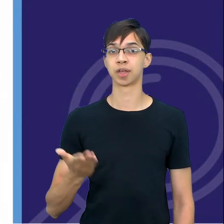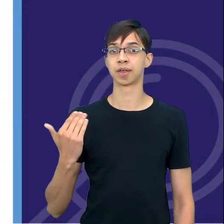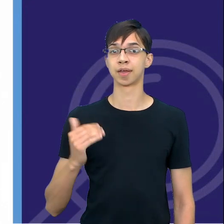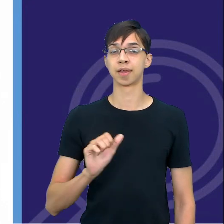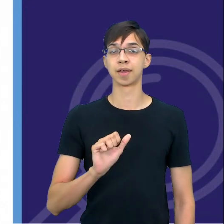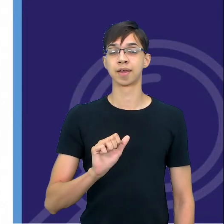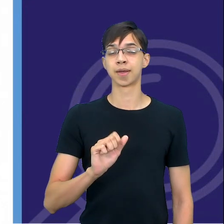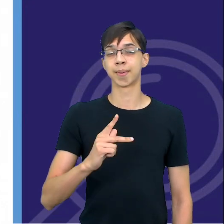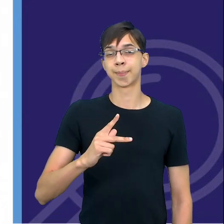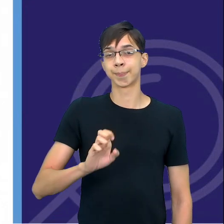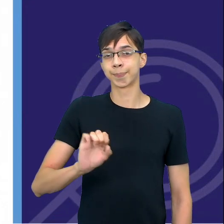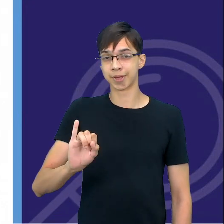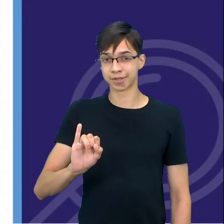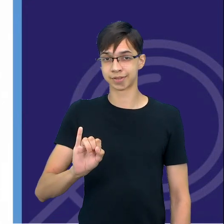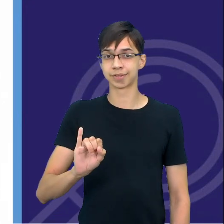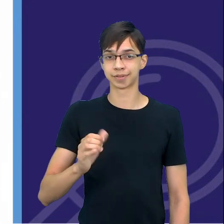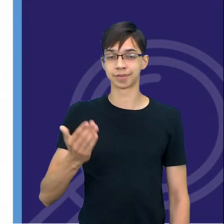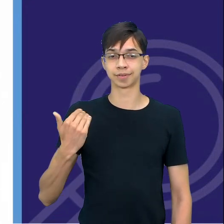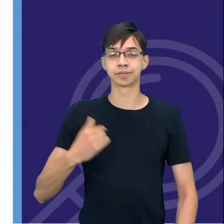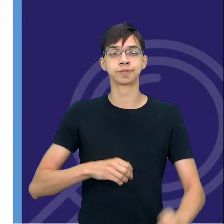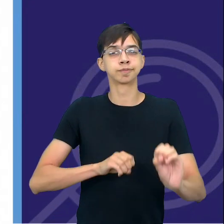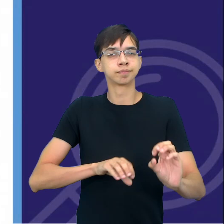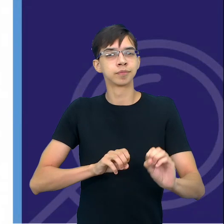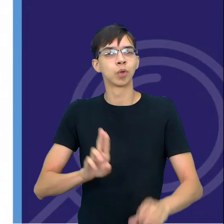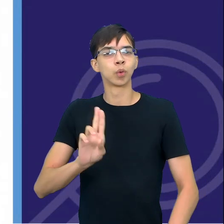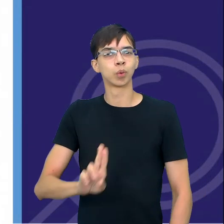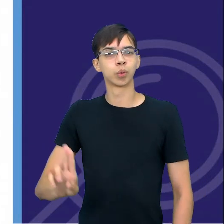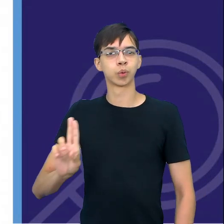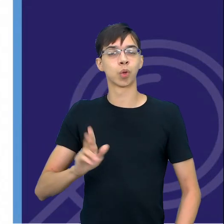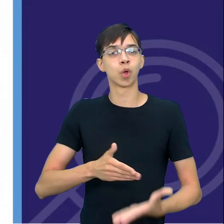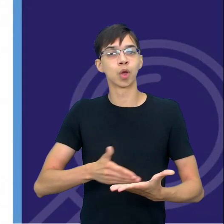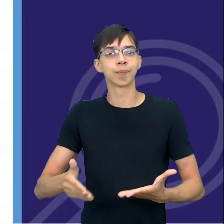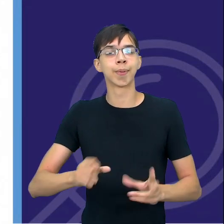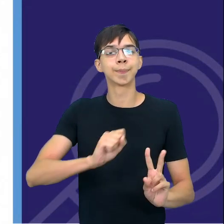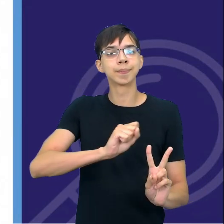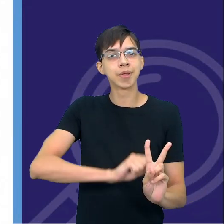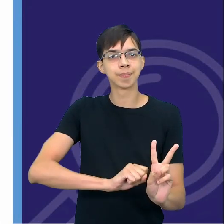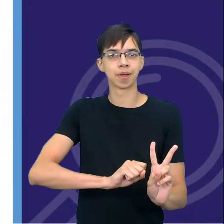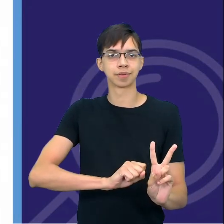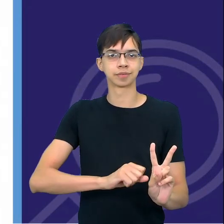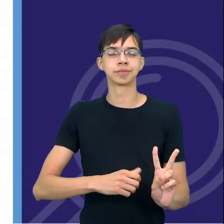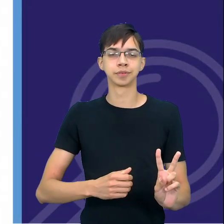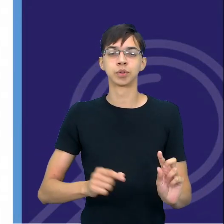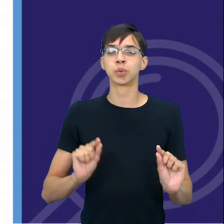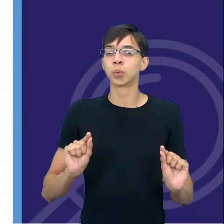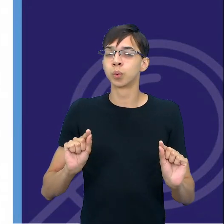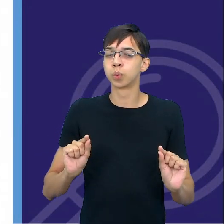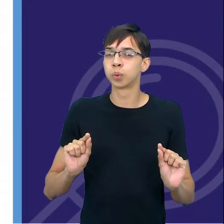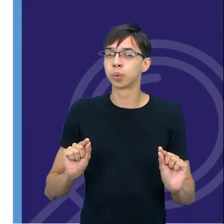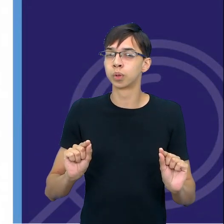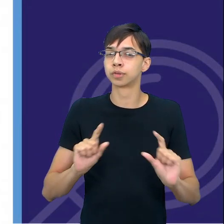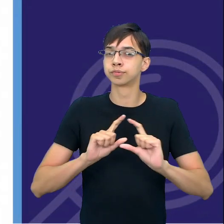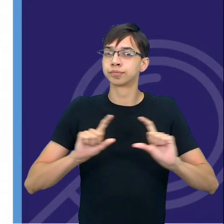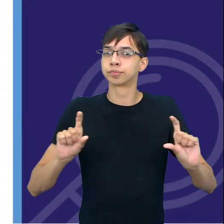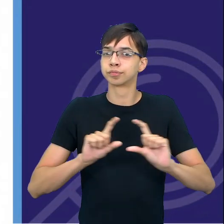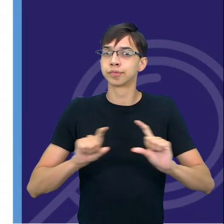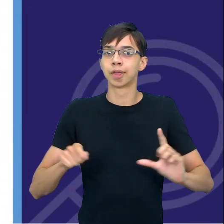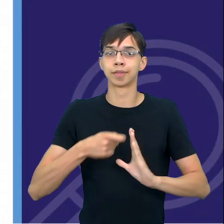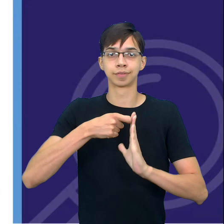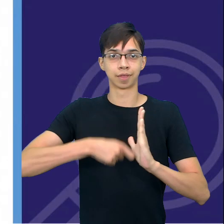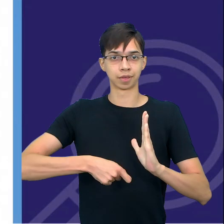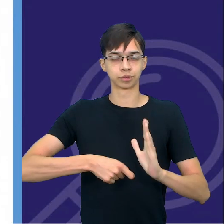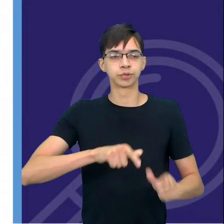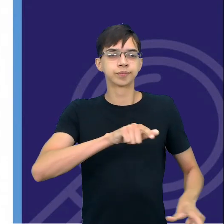AP, que foi aplicada logo no início do bimestre, né? Uma das questões apresentava um texto para os estudantes e levava eles